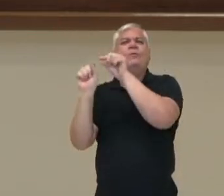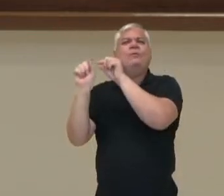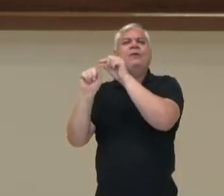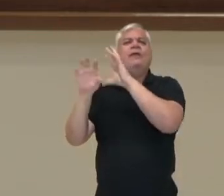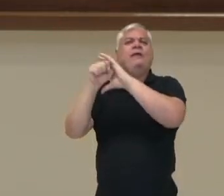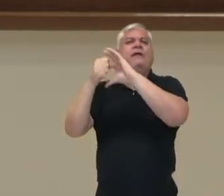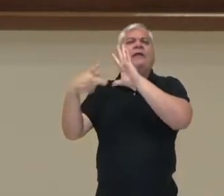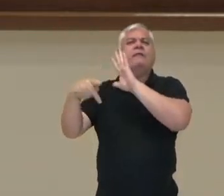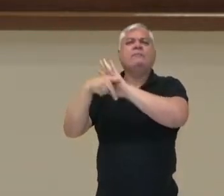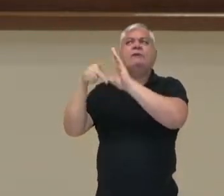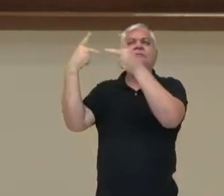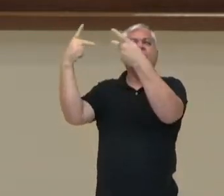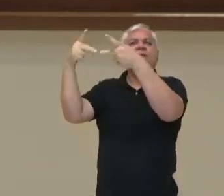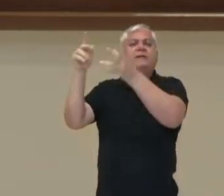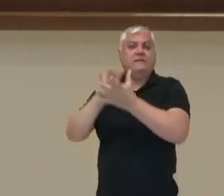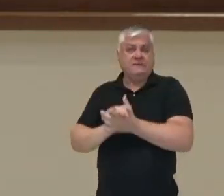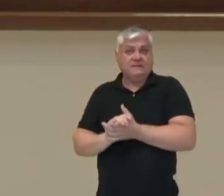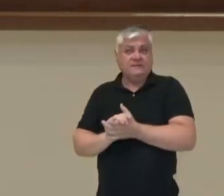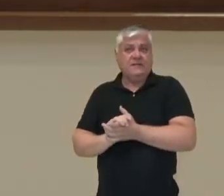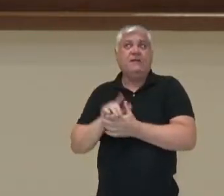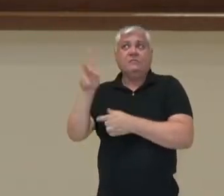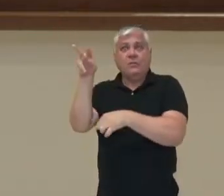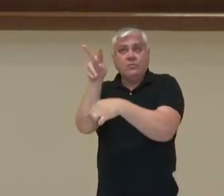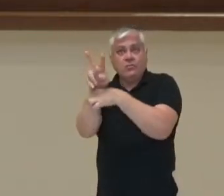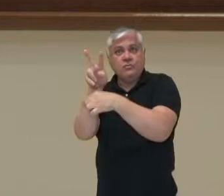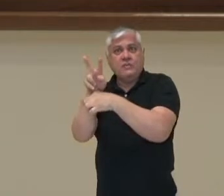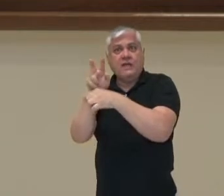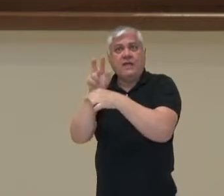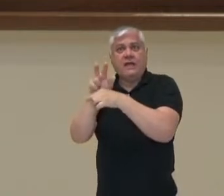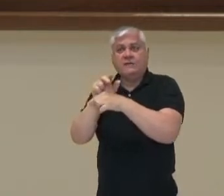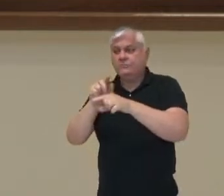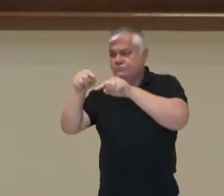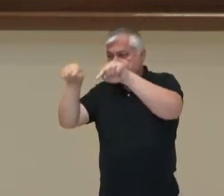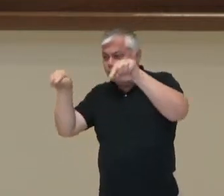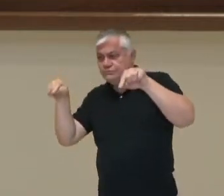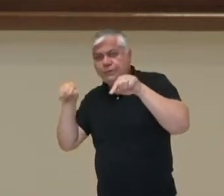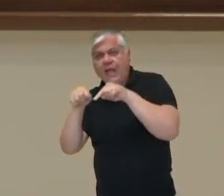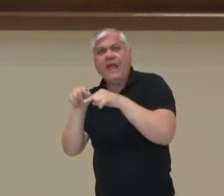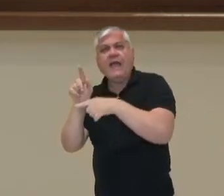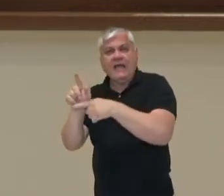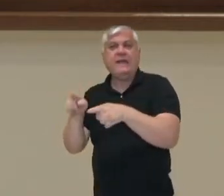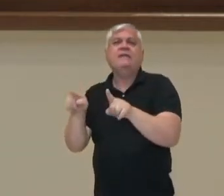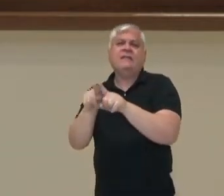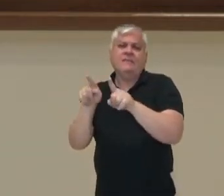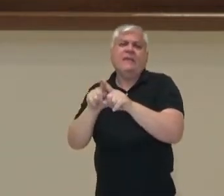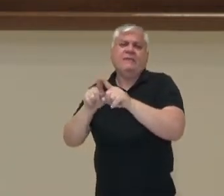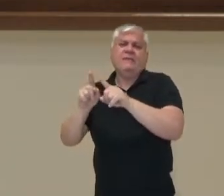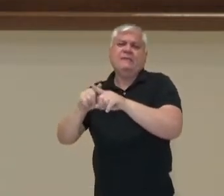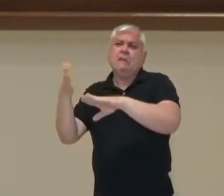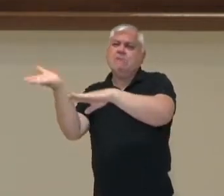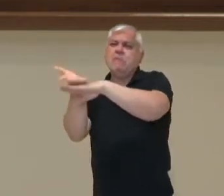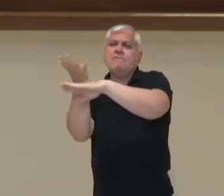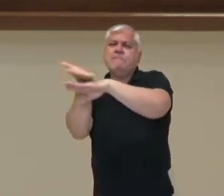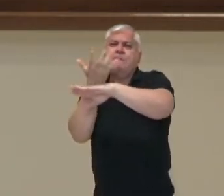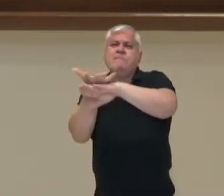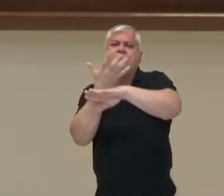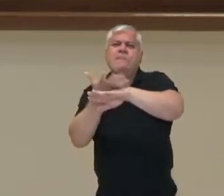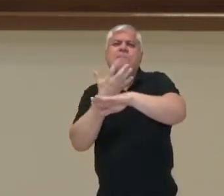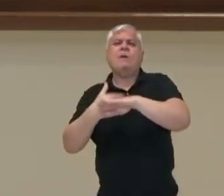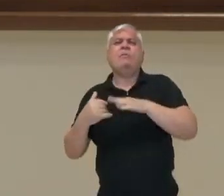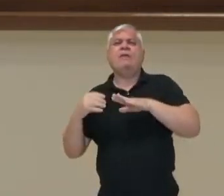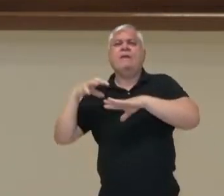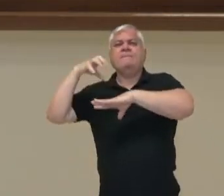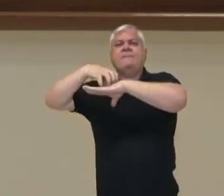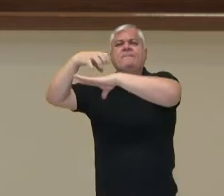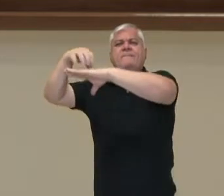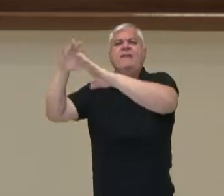essa vegetação, áreas de preservação, áreas que foram degradadas pela ocupação humana.